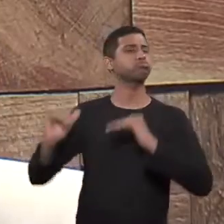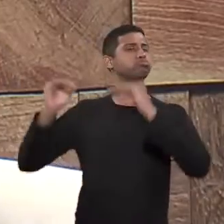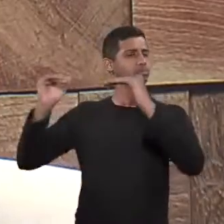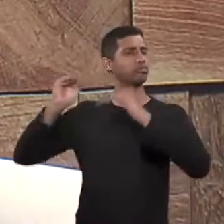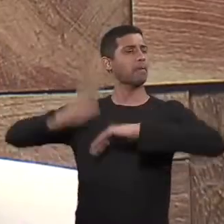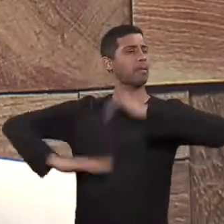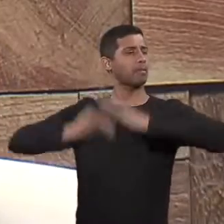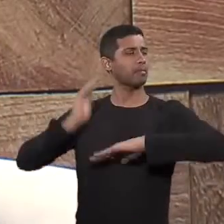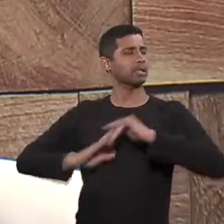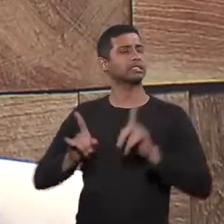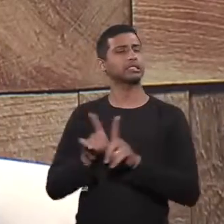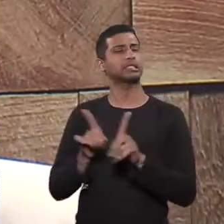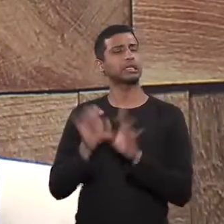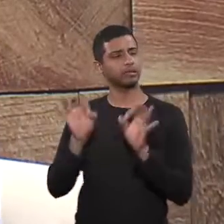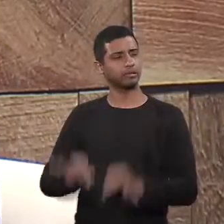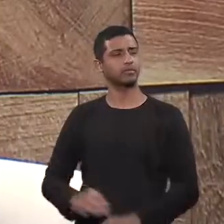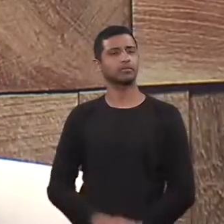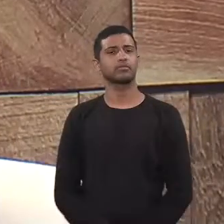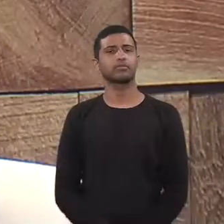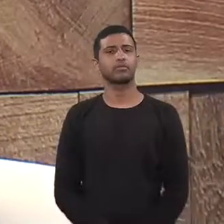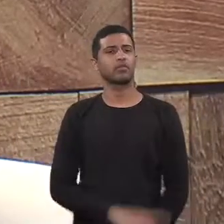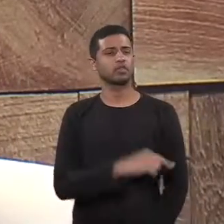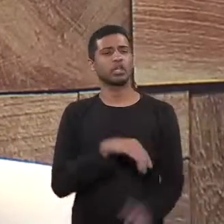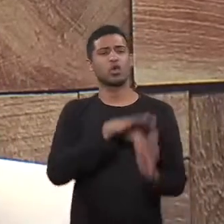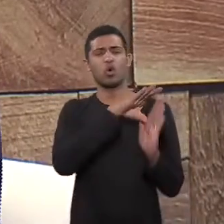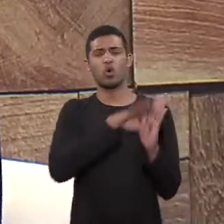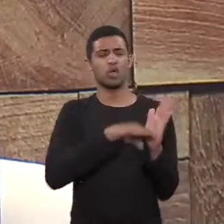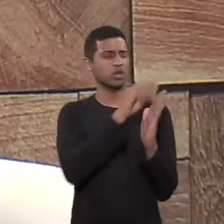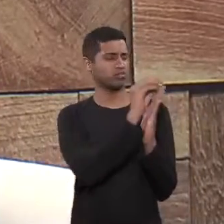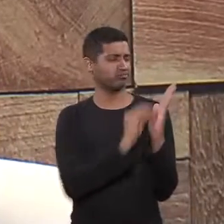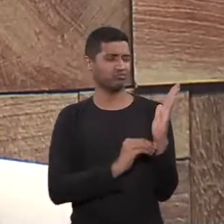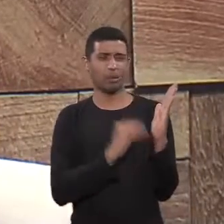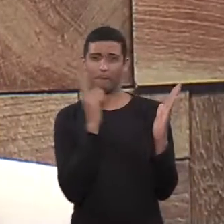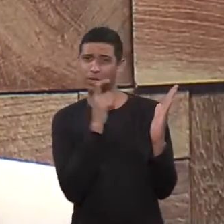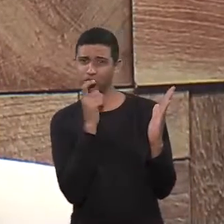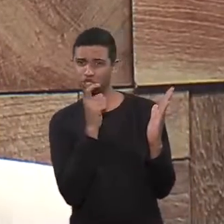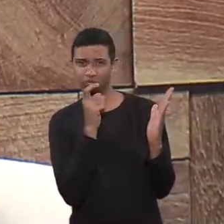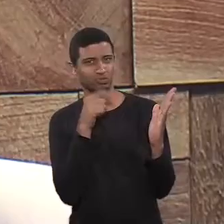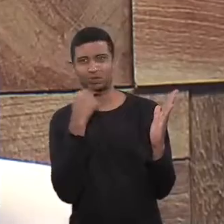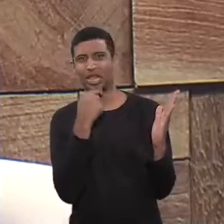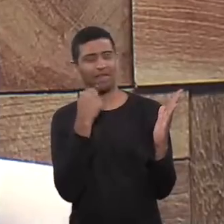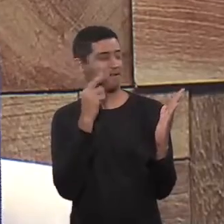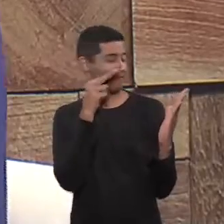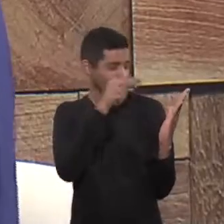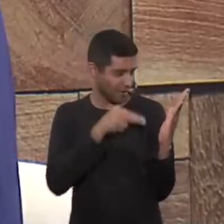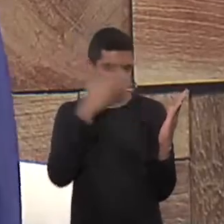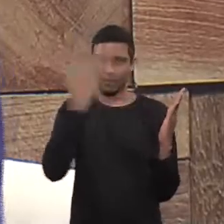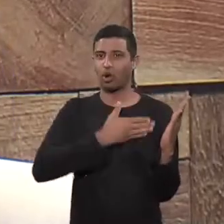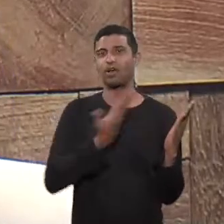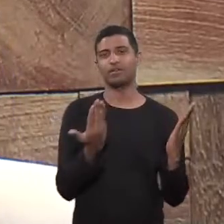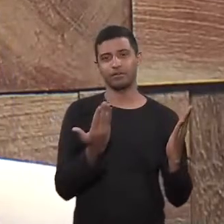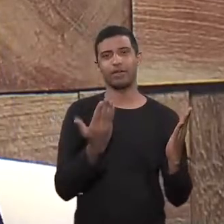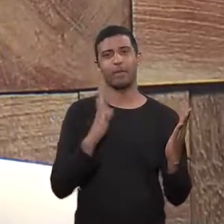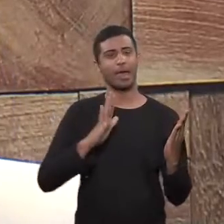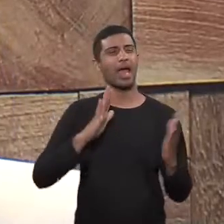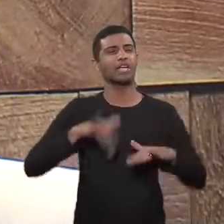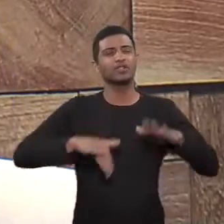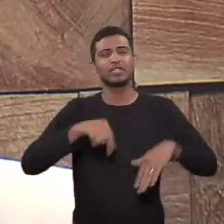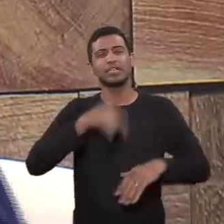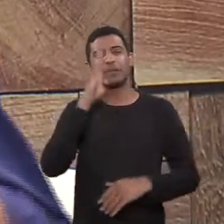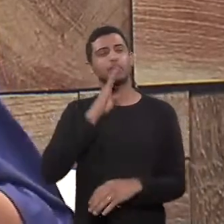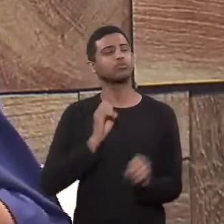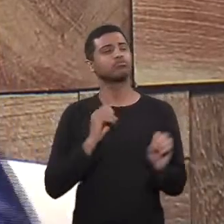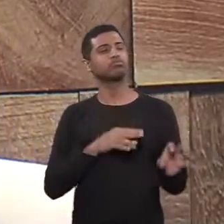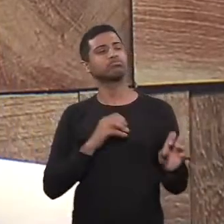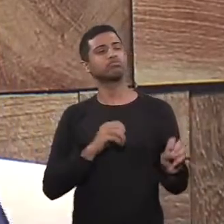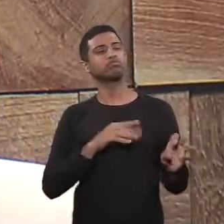com muita competência, né? Você tem aí um currículo que não nos deixa mentir. E os nossos primeiros ensinamentos, geralmente,